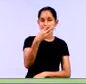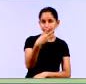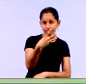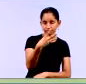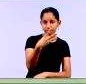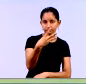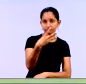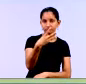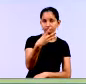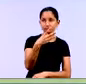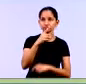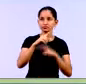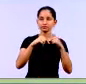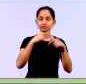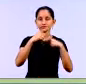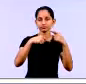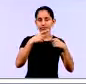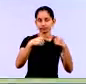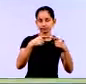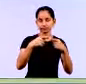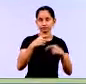lá. No próximo.